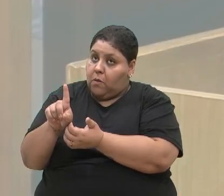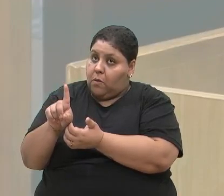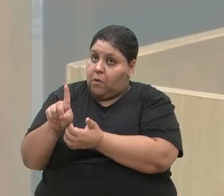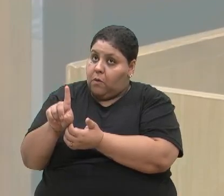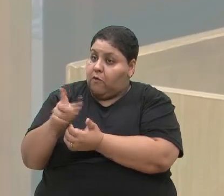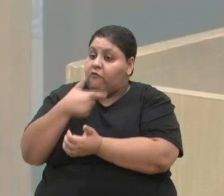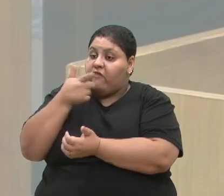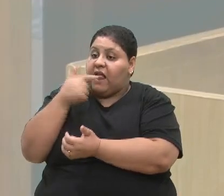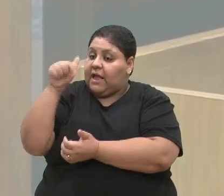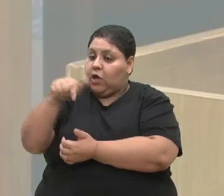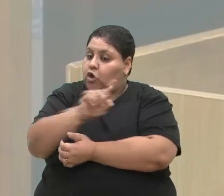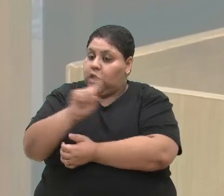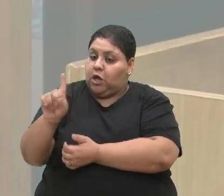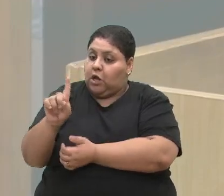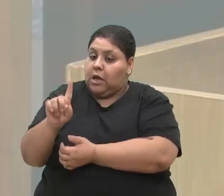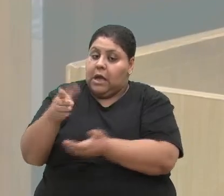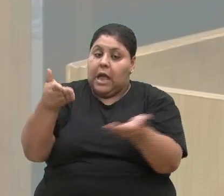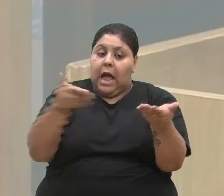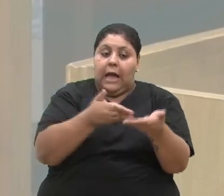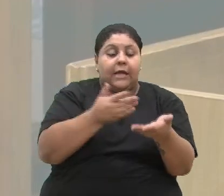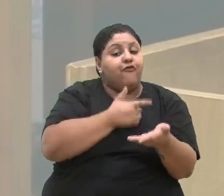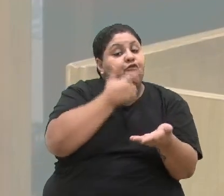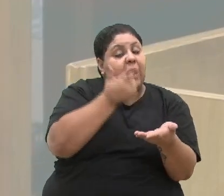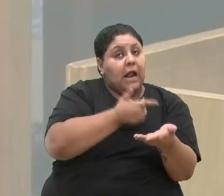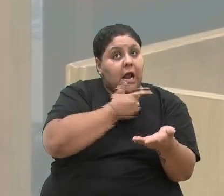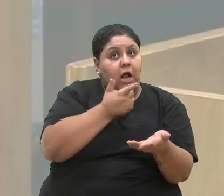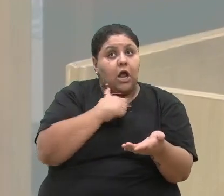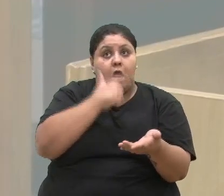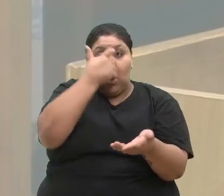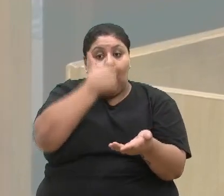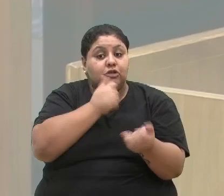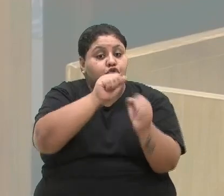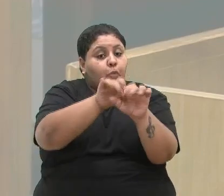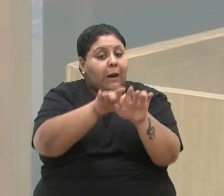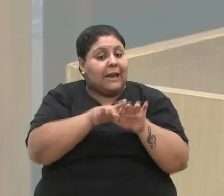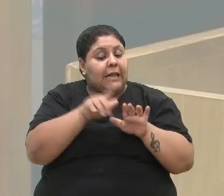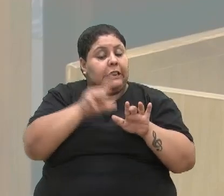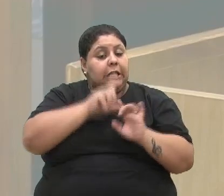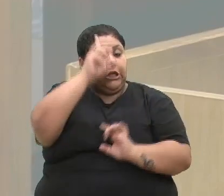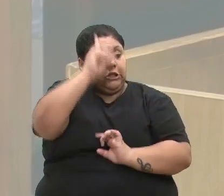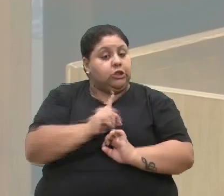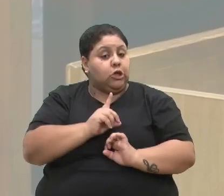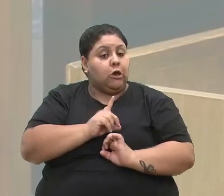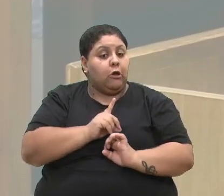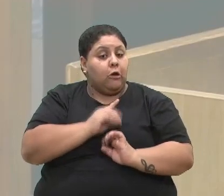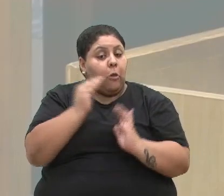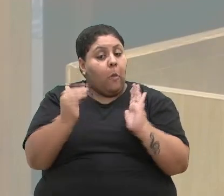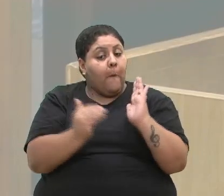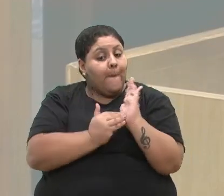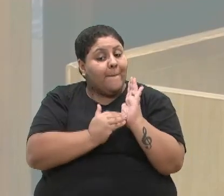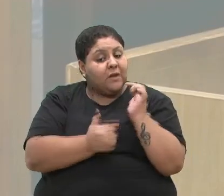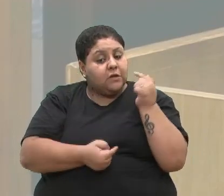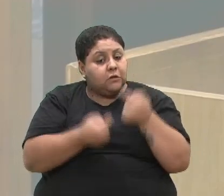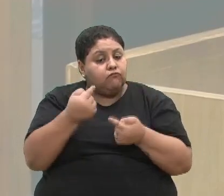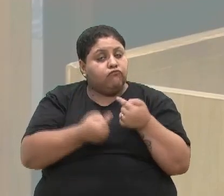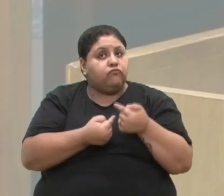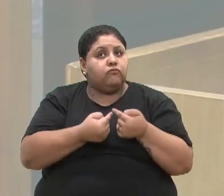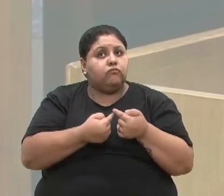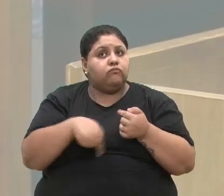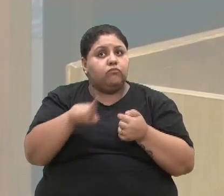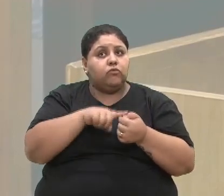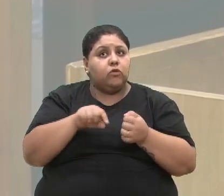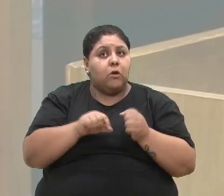vindo aqui discursar. Estou vindo aqui colocar que eu acho que o plenário tem o direito de, no mínimo, de discussão, de, no mínimo, nós